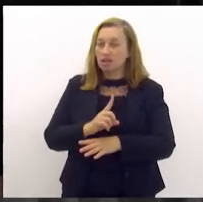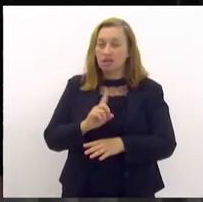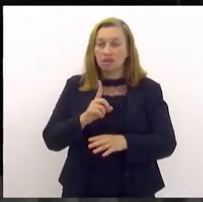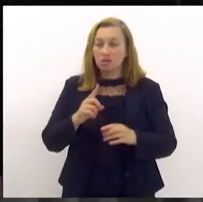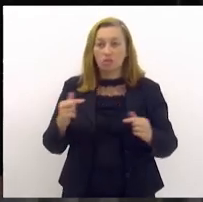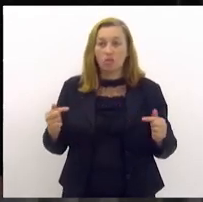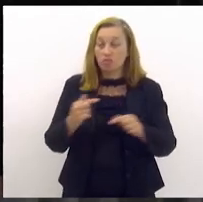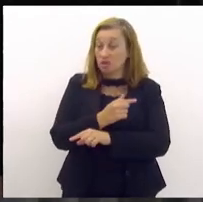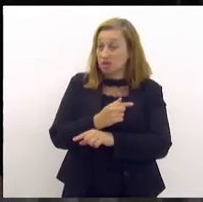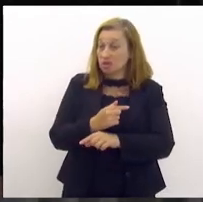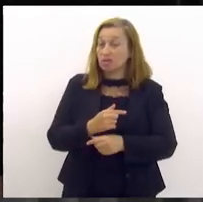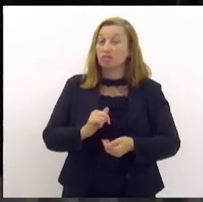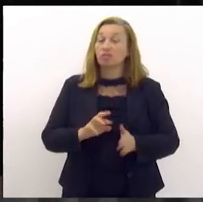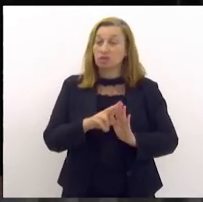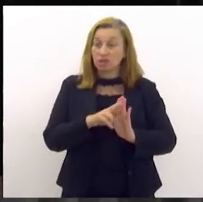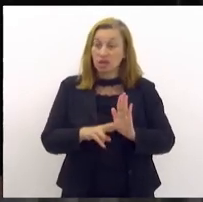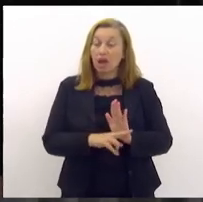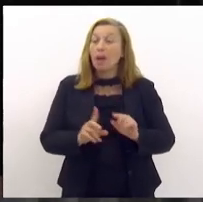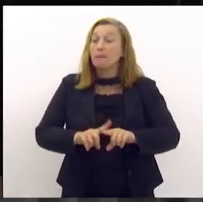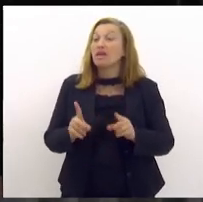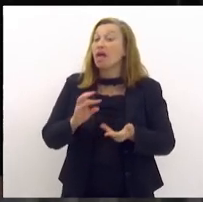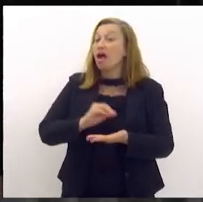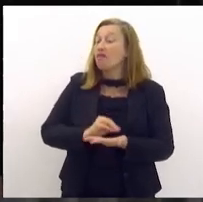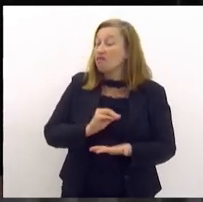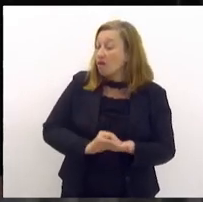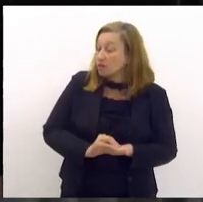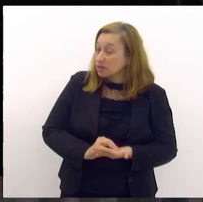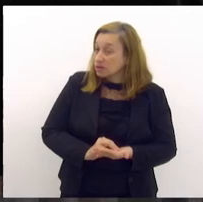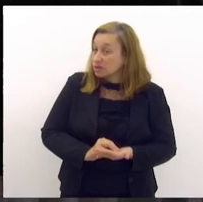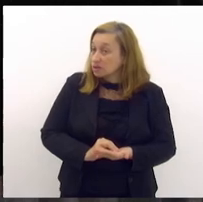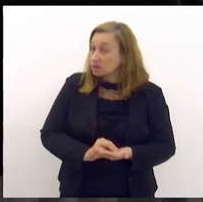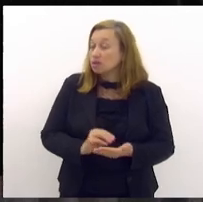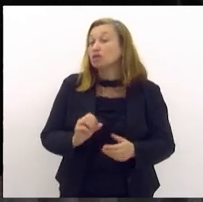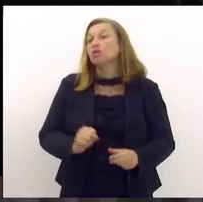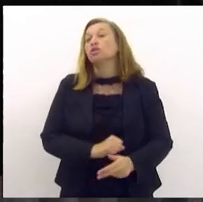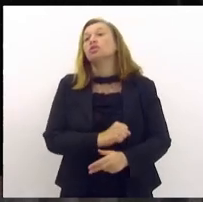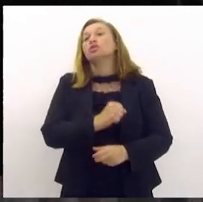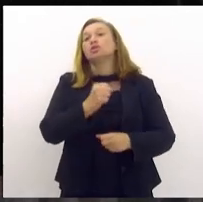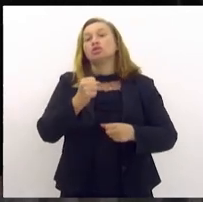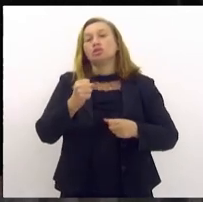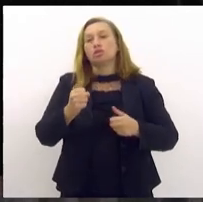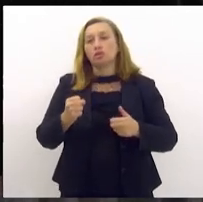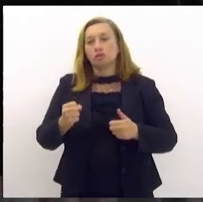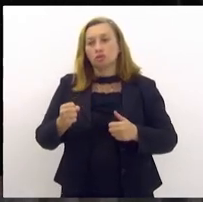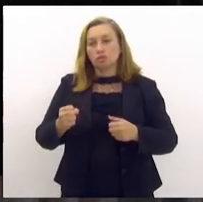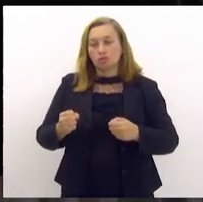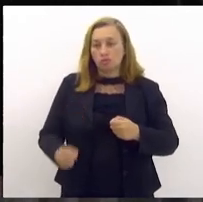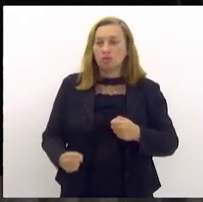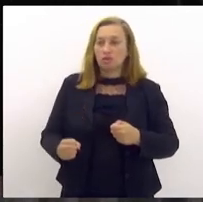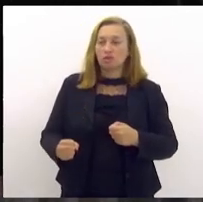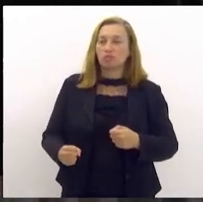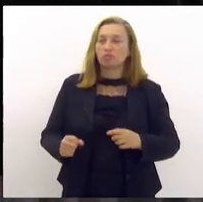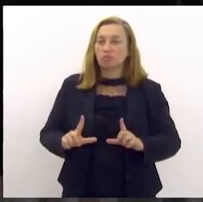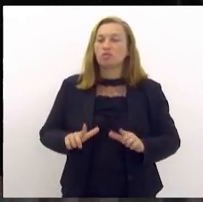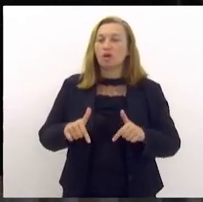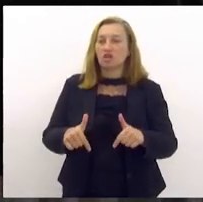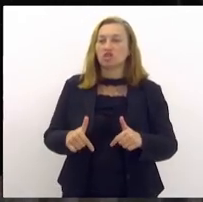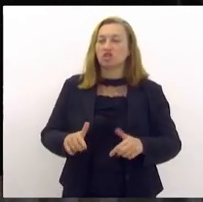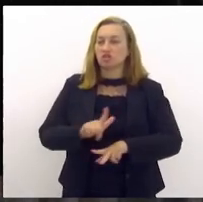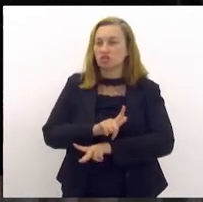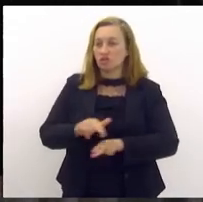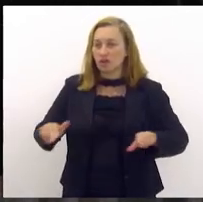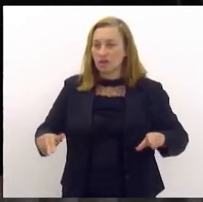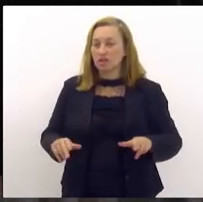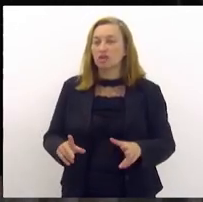necessidades, mas também a falta do poder público atual nas diversas ações.